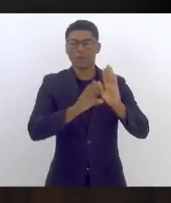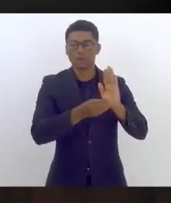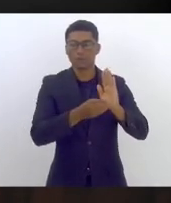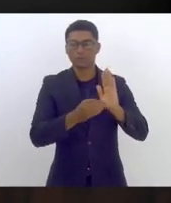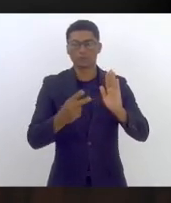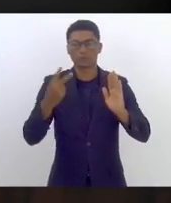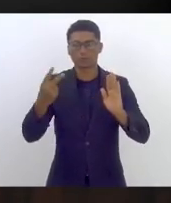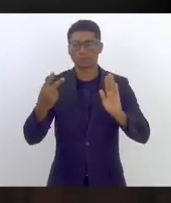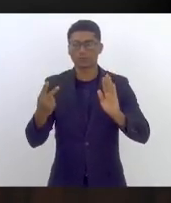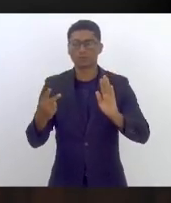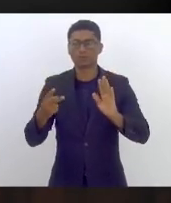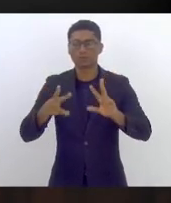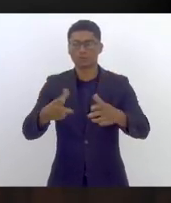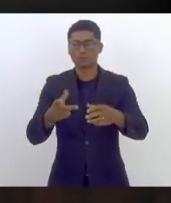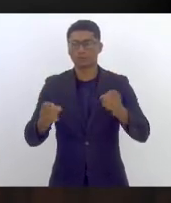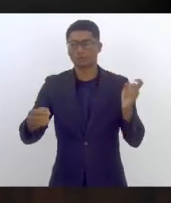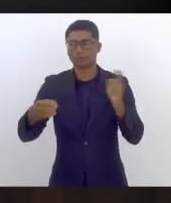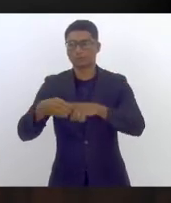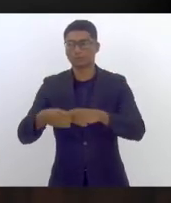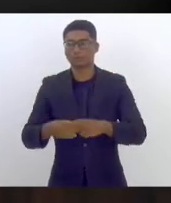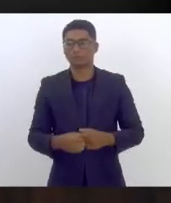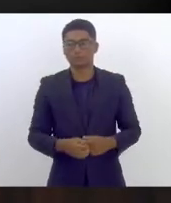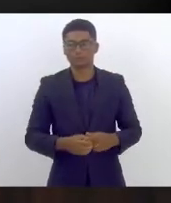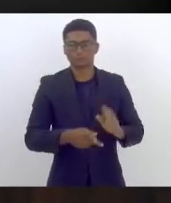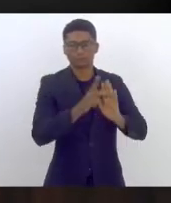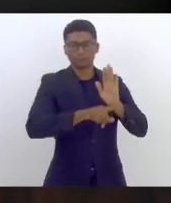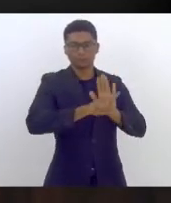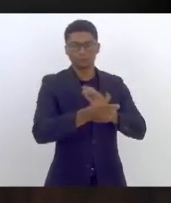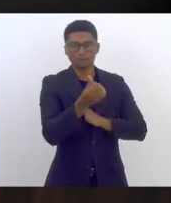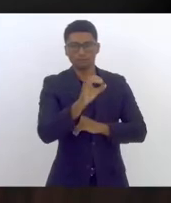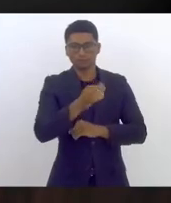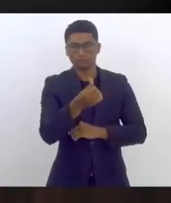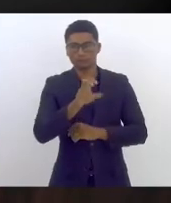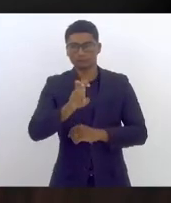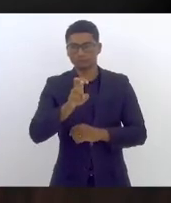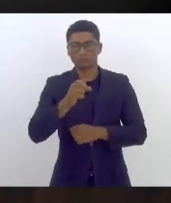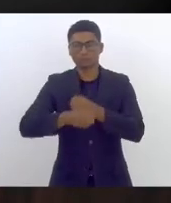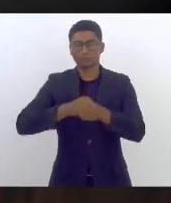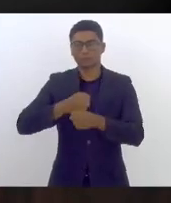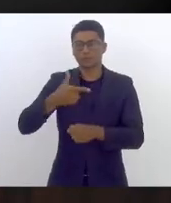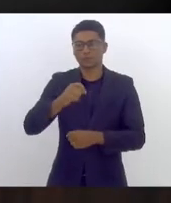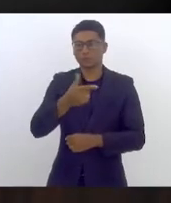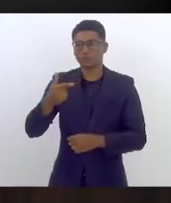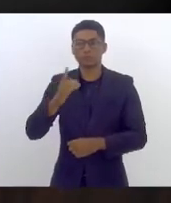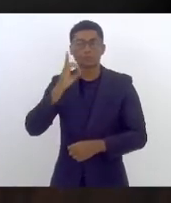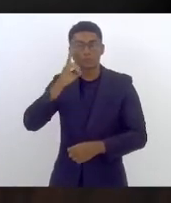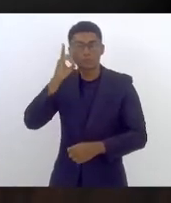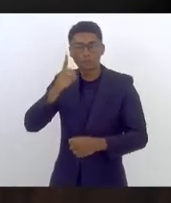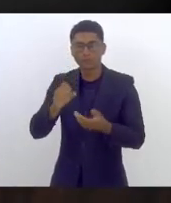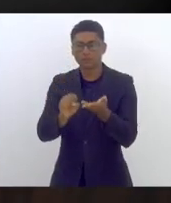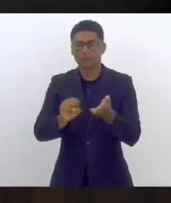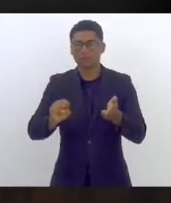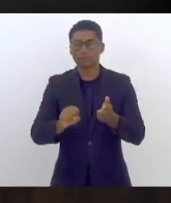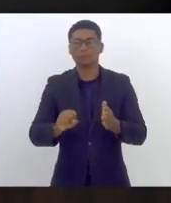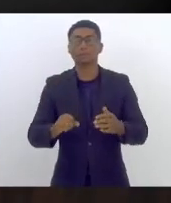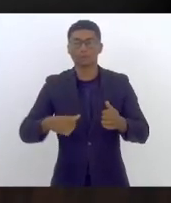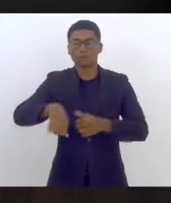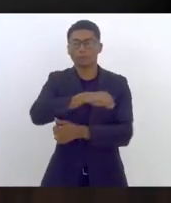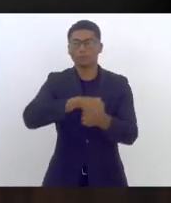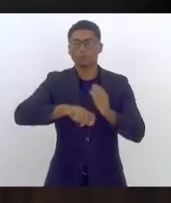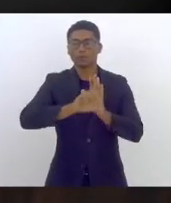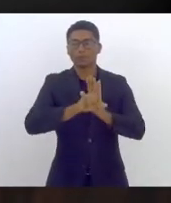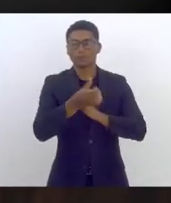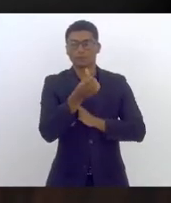e retorna às comissões projeto de lei 6065 de 22 de autoria Deputado Samuel Malafaia que altera a lei 5.645